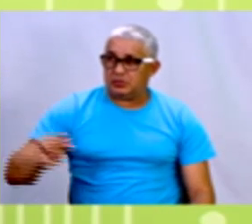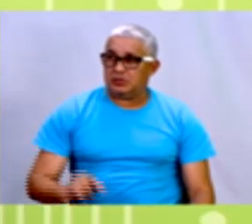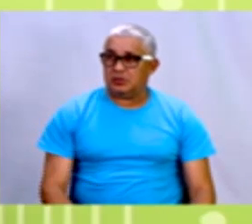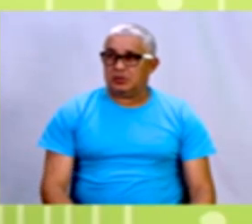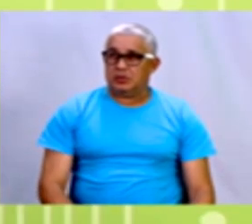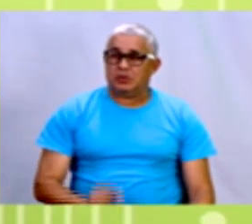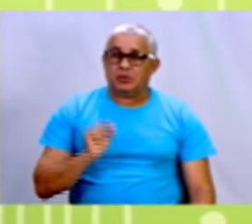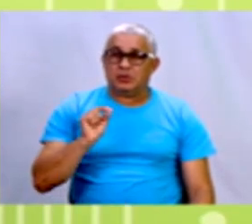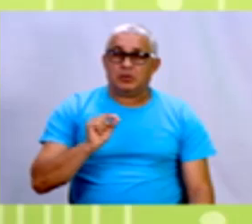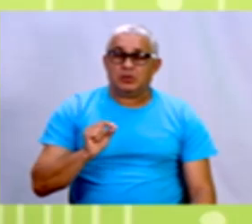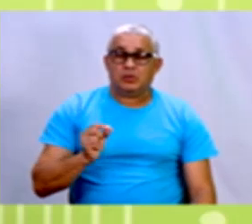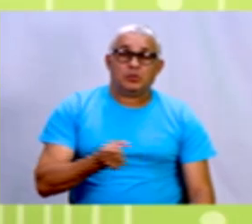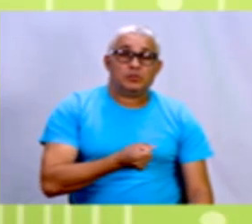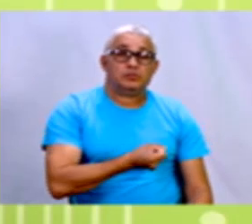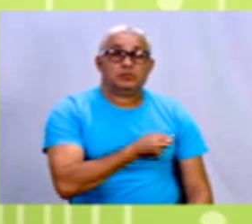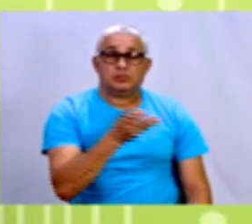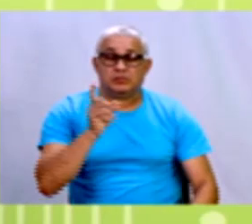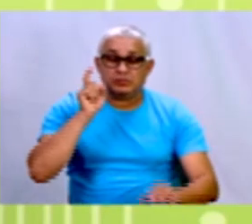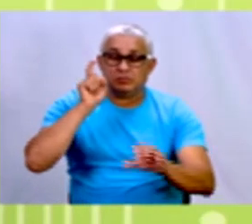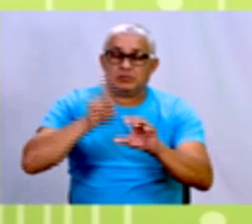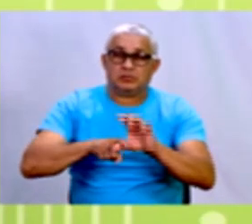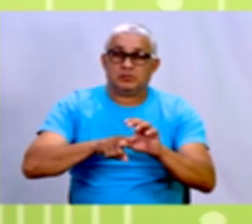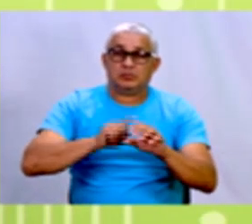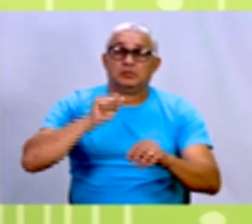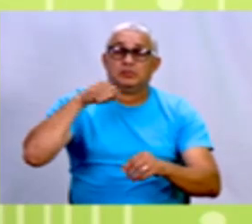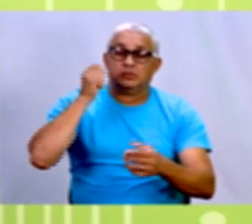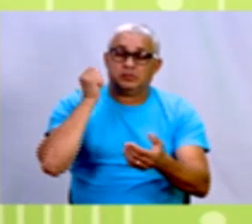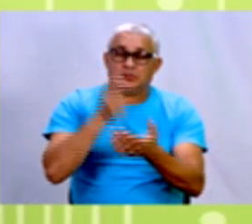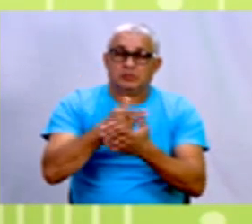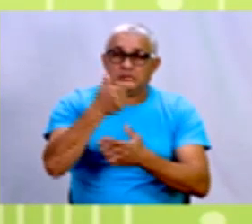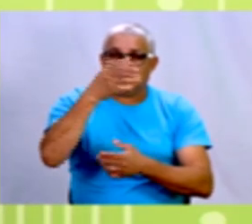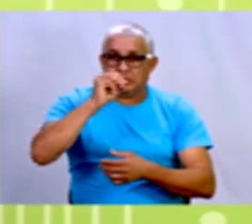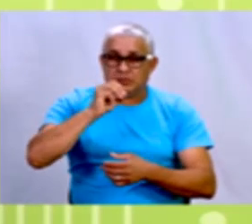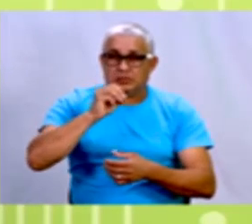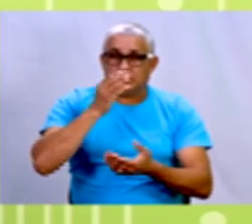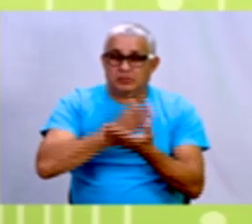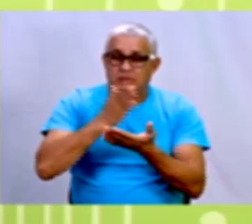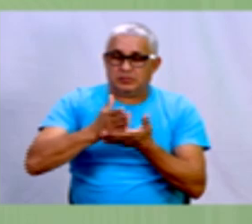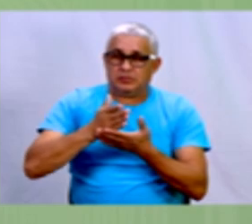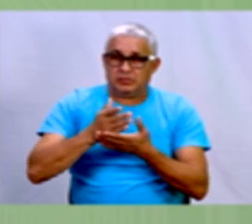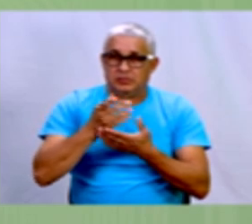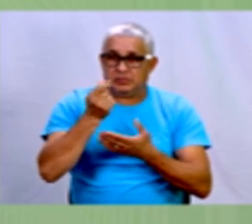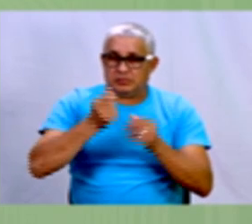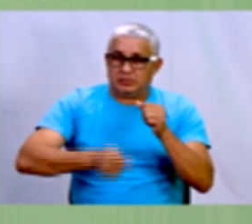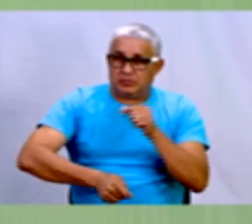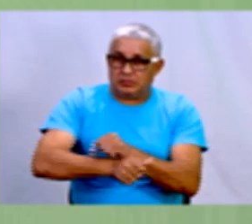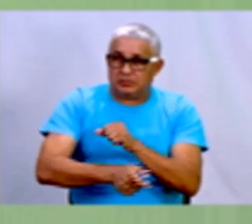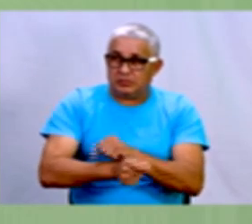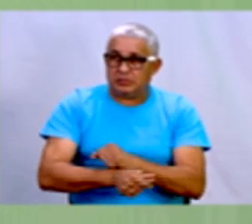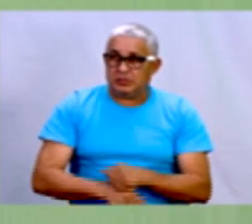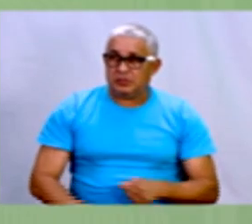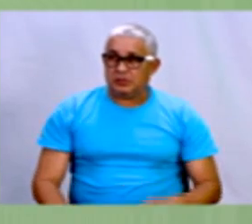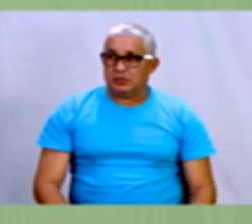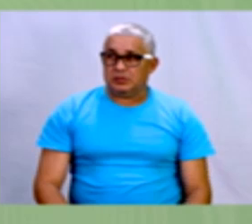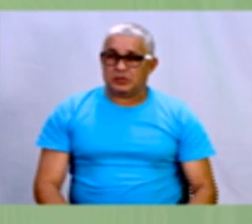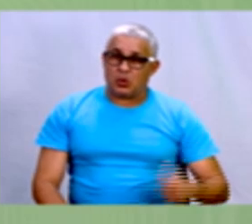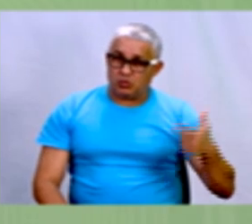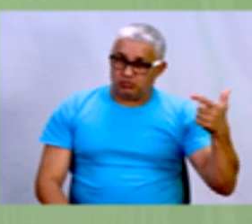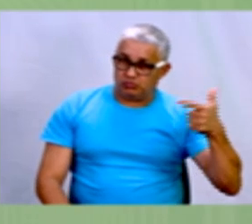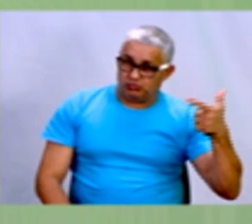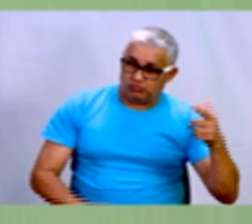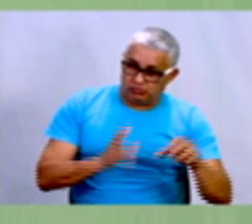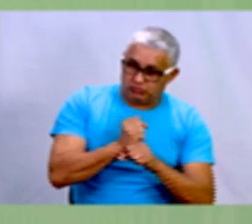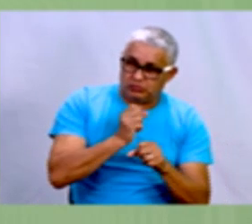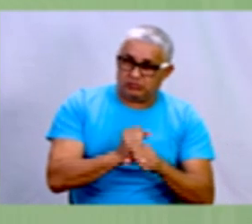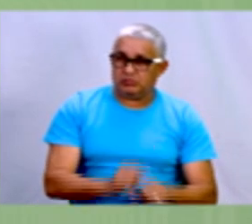aqui é quanto que eu vou estar devendo depois de eu ter pago 30 parcelas desse financiamento, que é essa segunda fórmula aqui que a gente vai